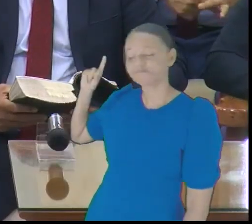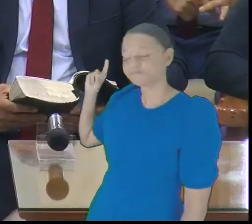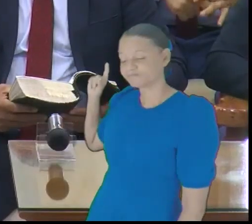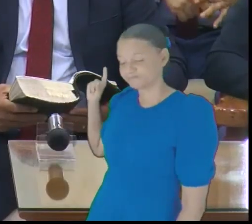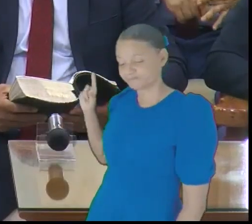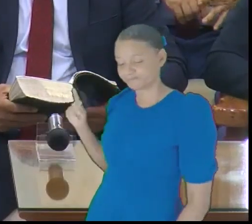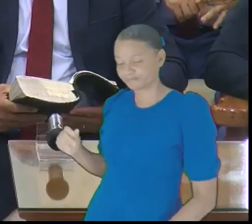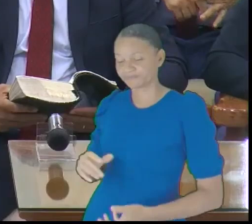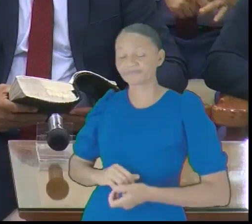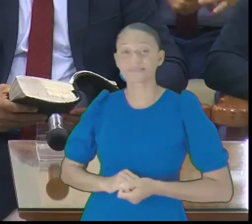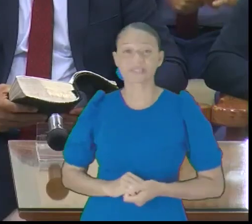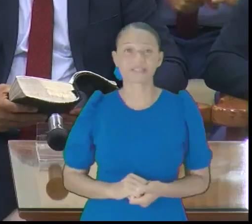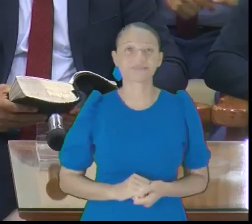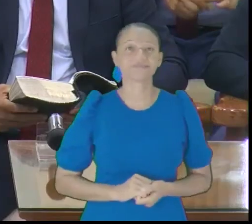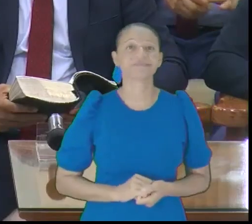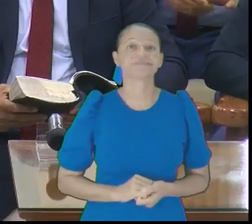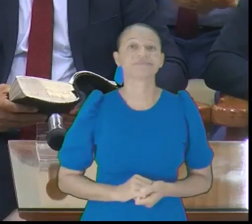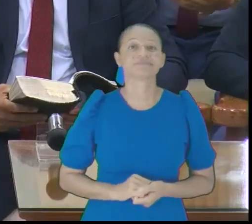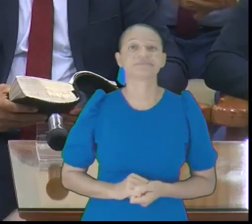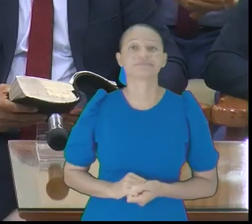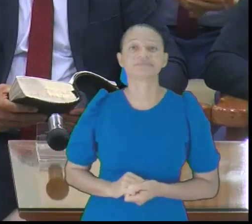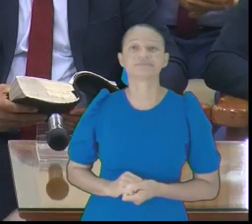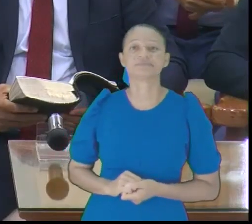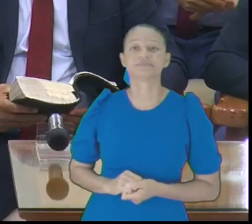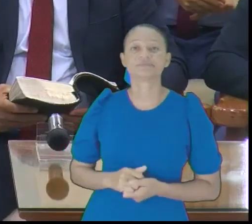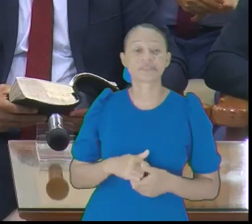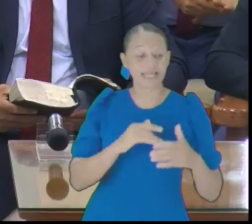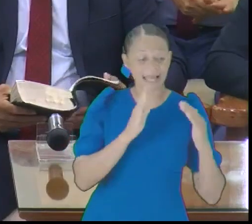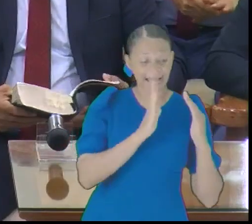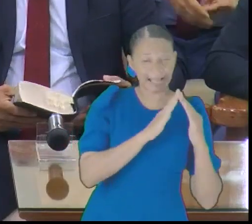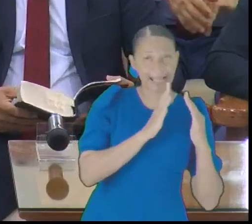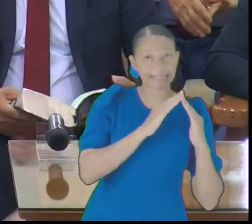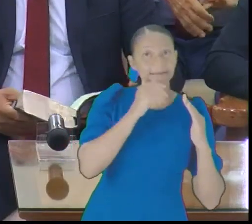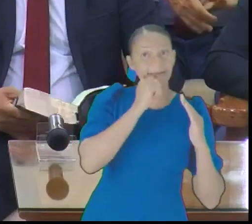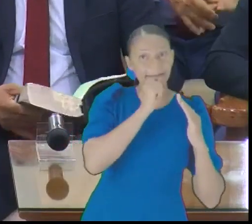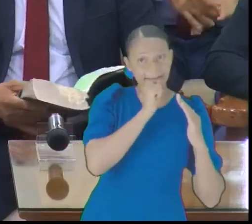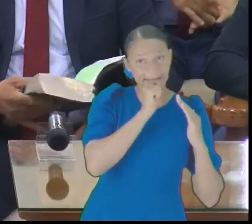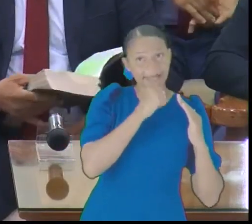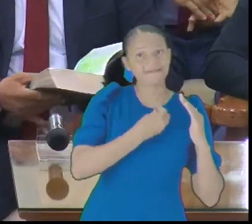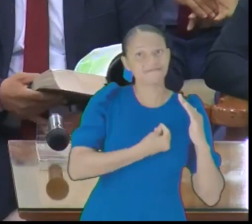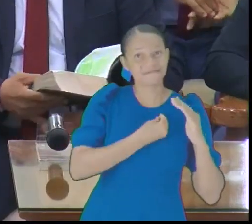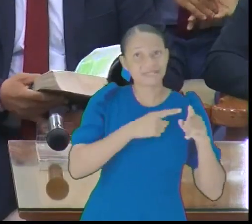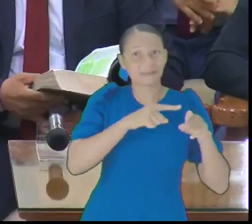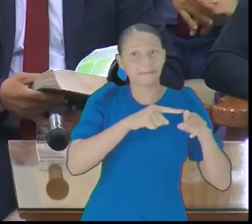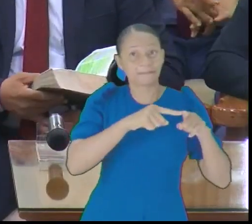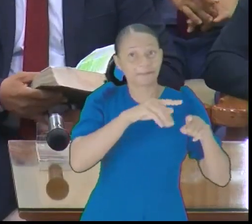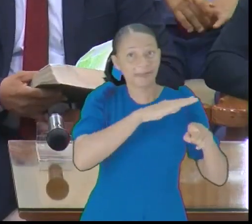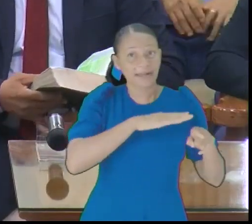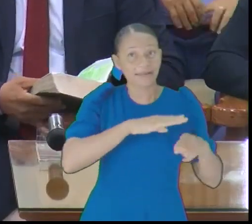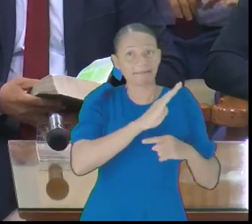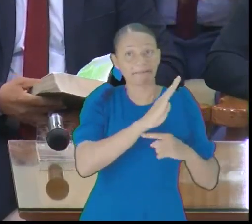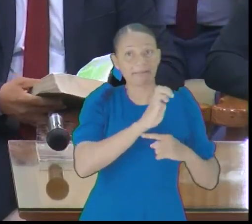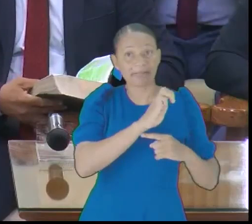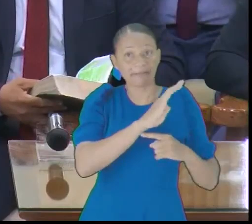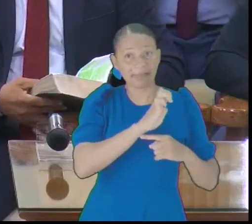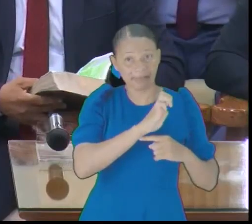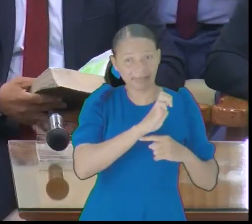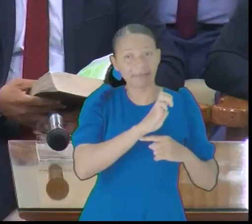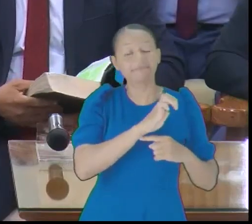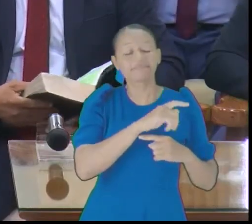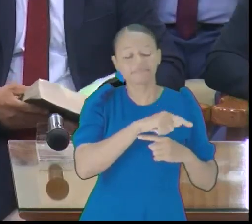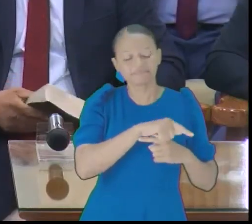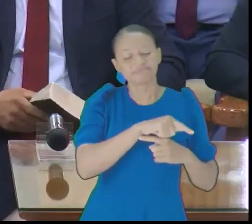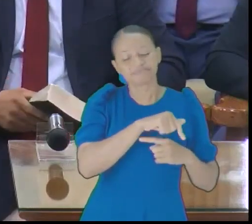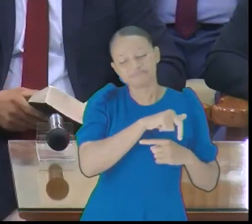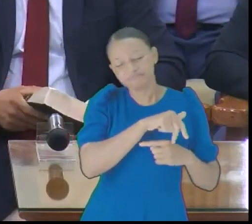passados. Eu saía da casa da minha mãe, ali em Bebedouro, onde nós morávamos. Ia para minha